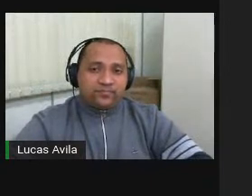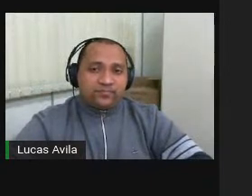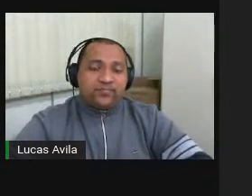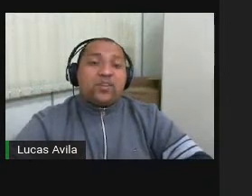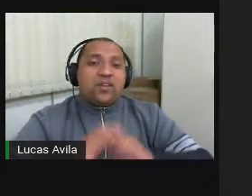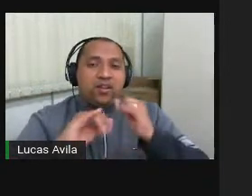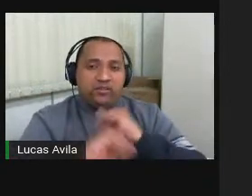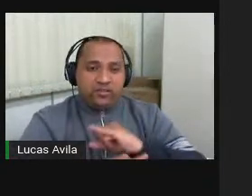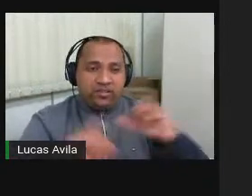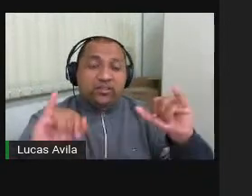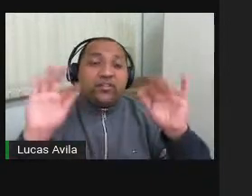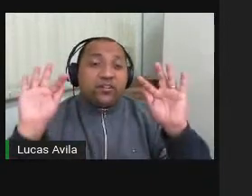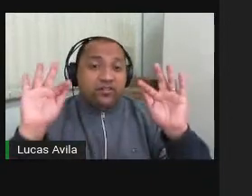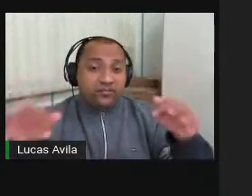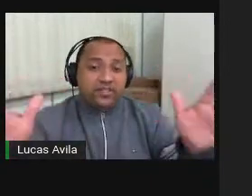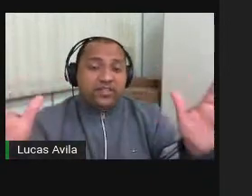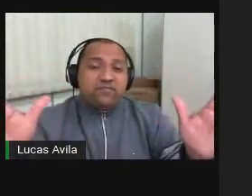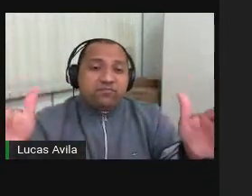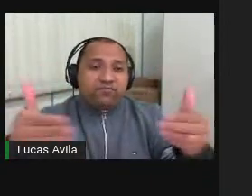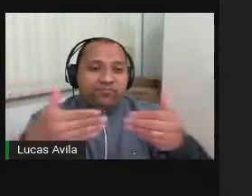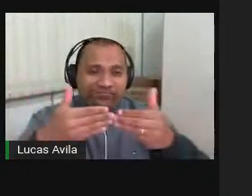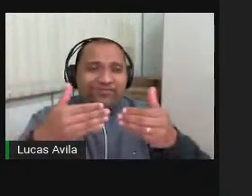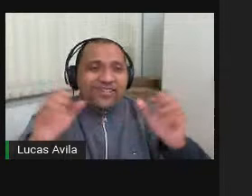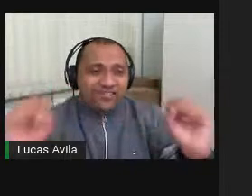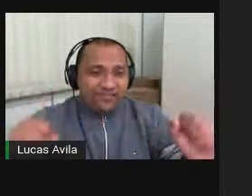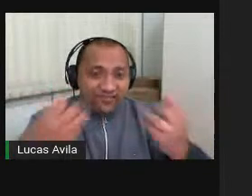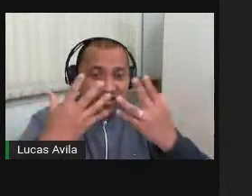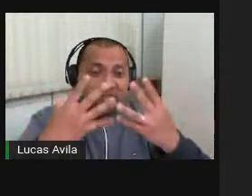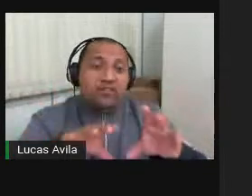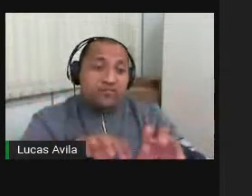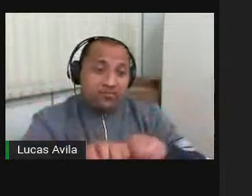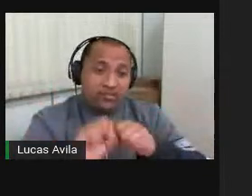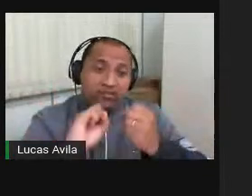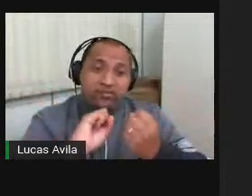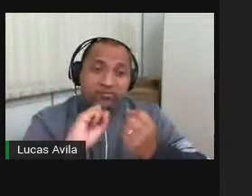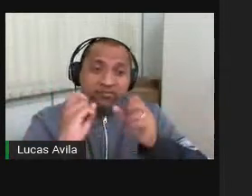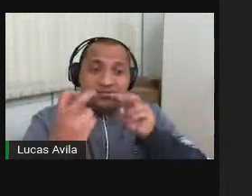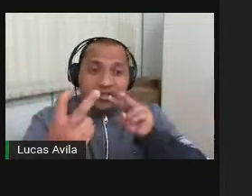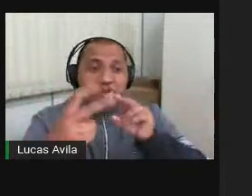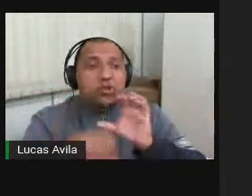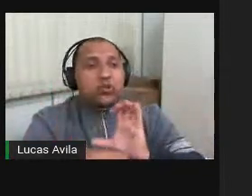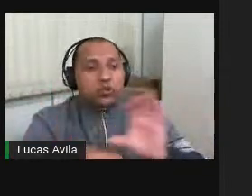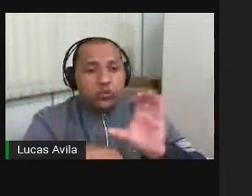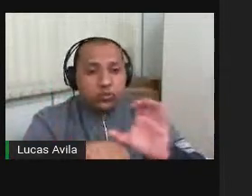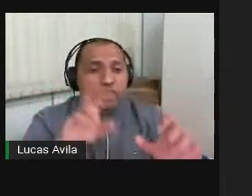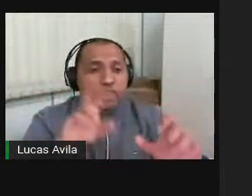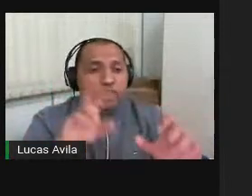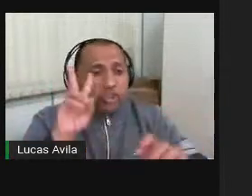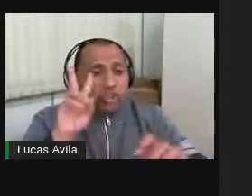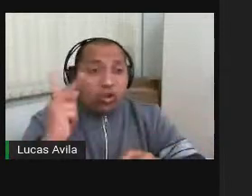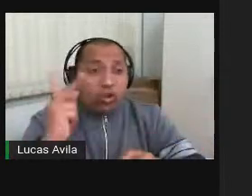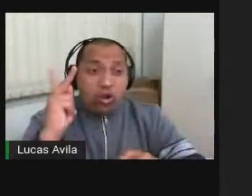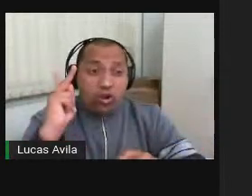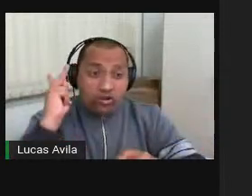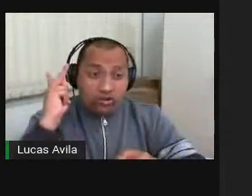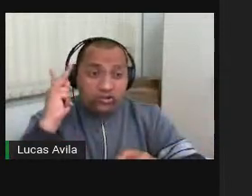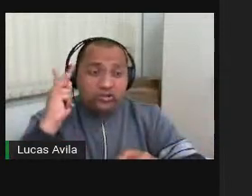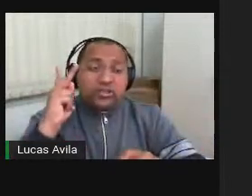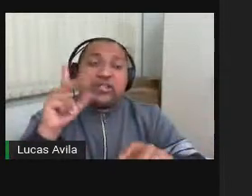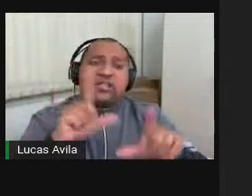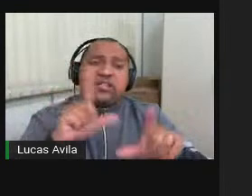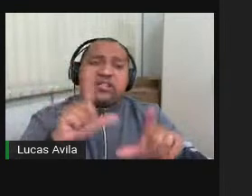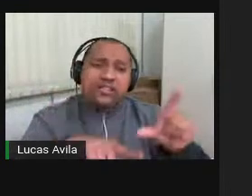Declaro encerrada esta solenidade de colação de grau virtual dos cursos de História, Letras Português EAD